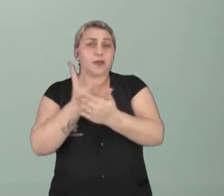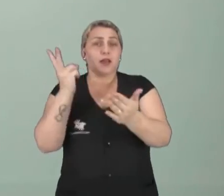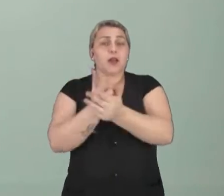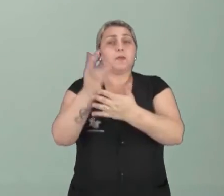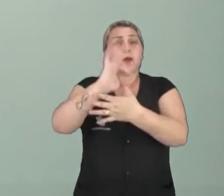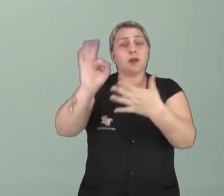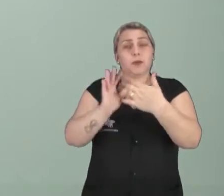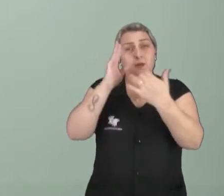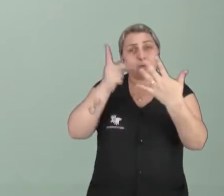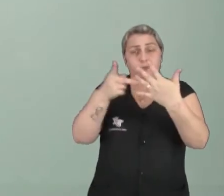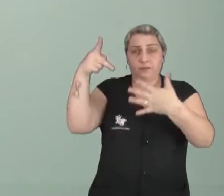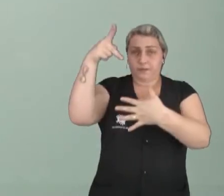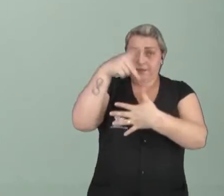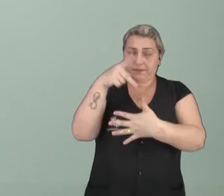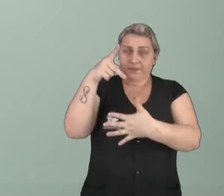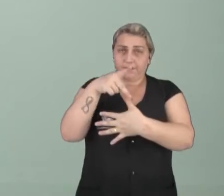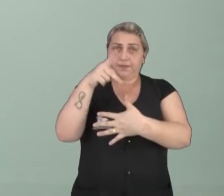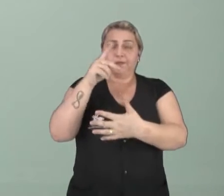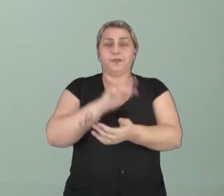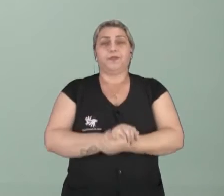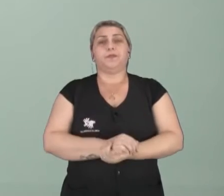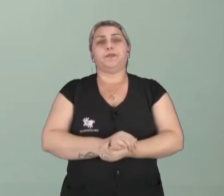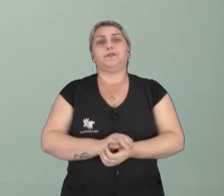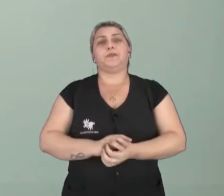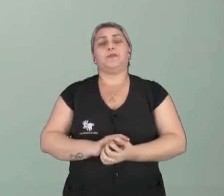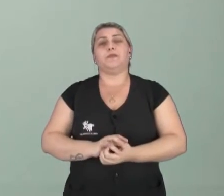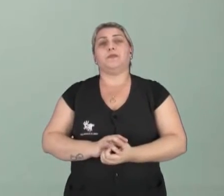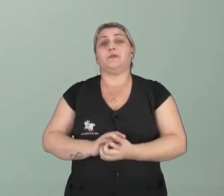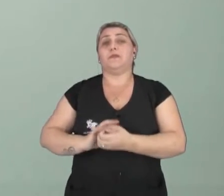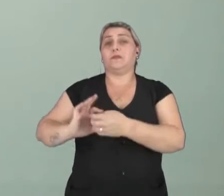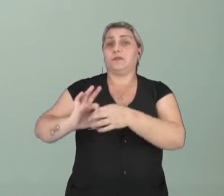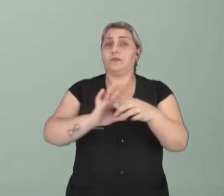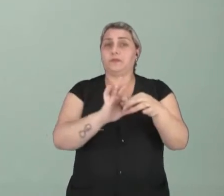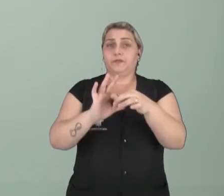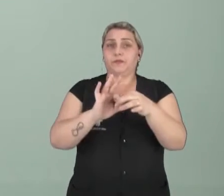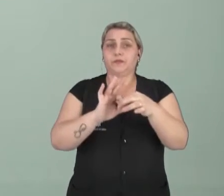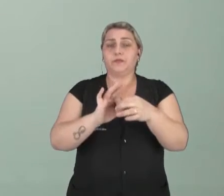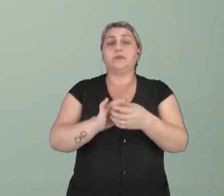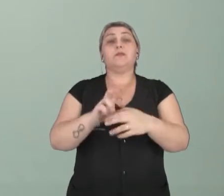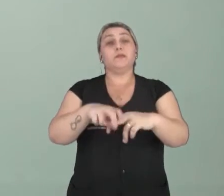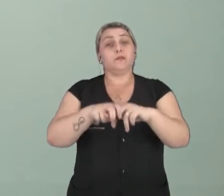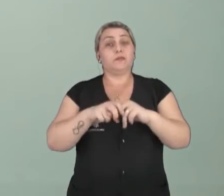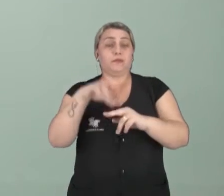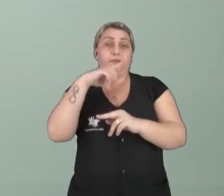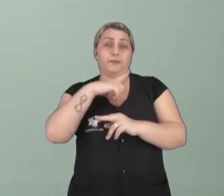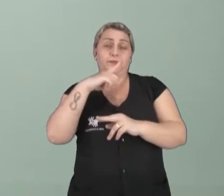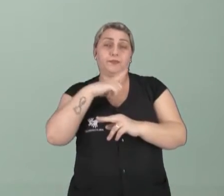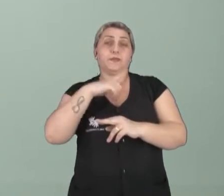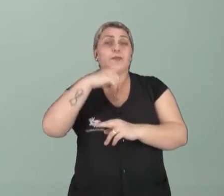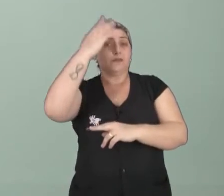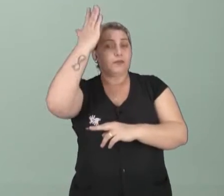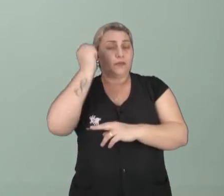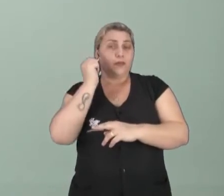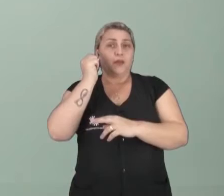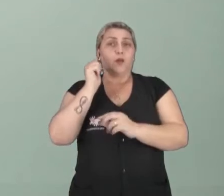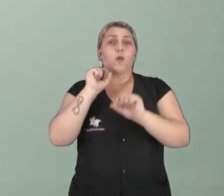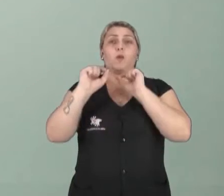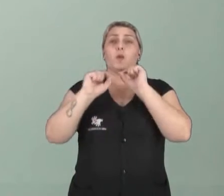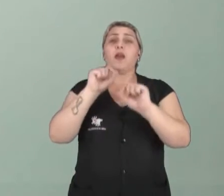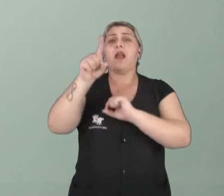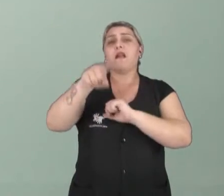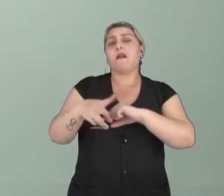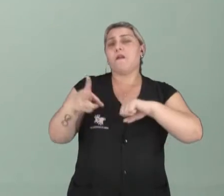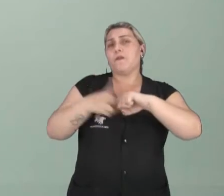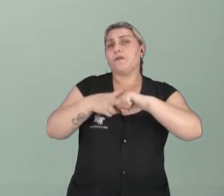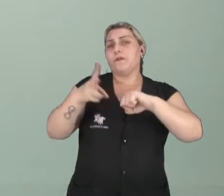sempre o elemento principal aí desse desse contexto por isso que nós temos que saber que o